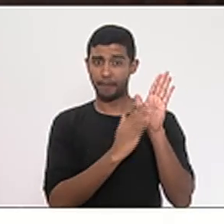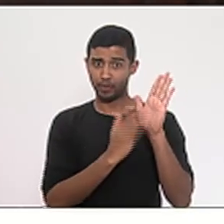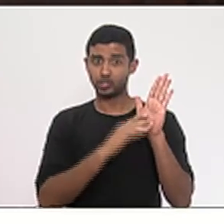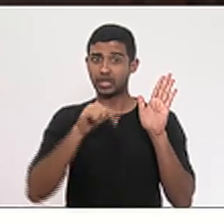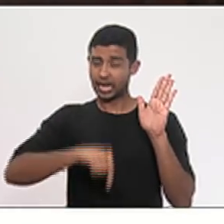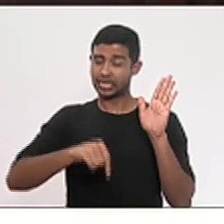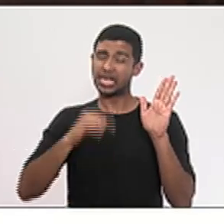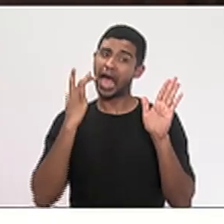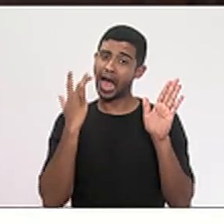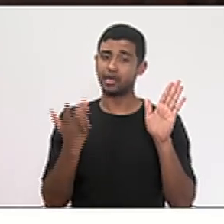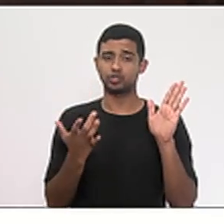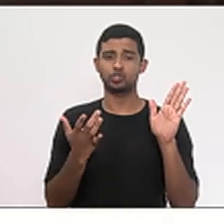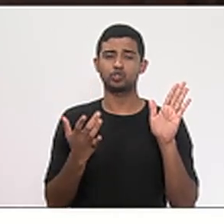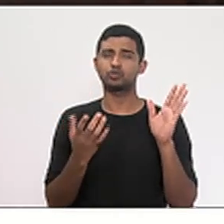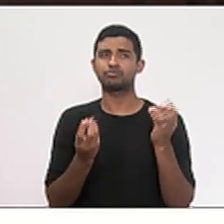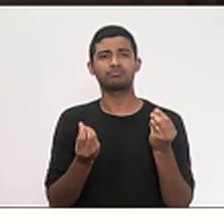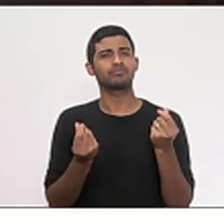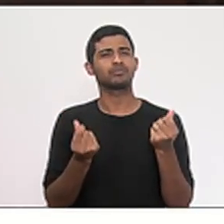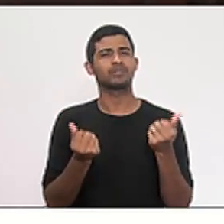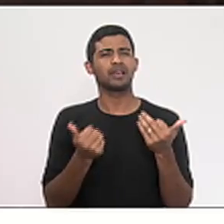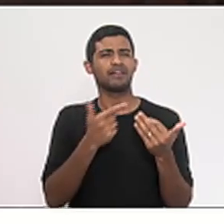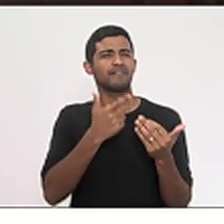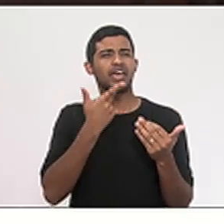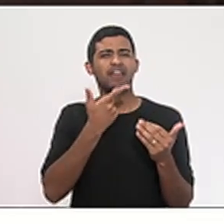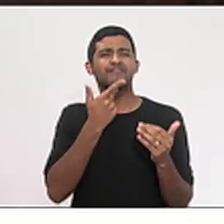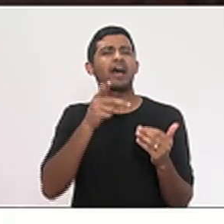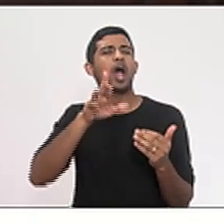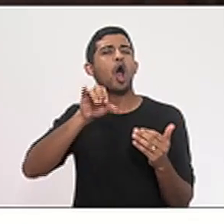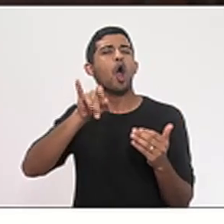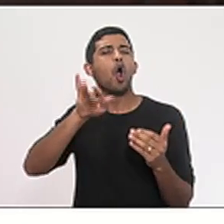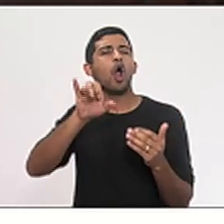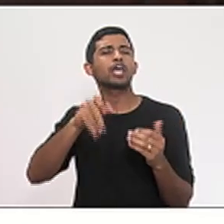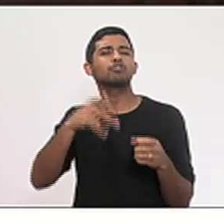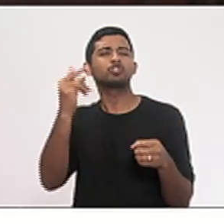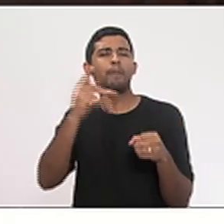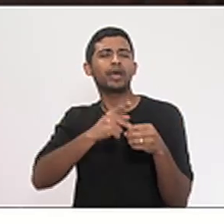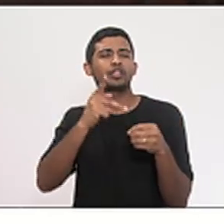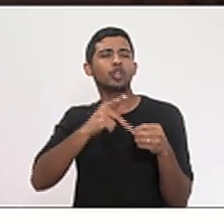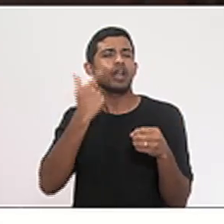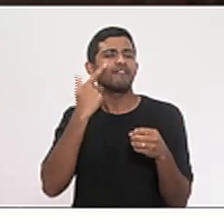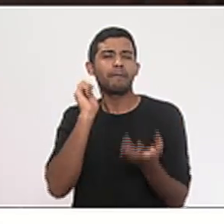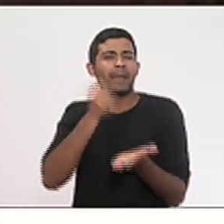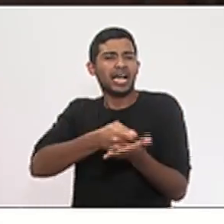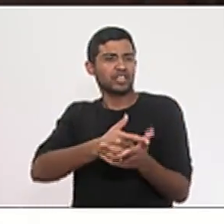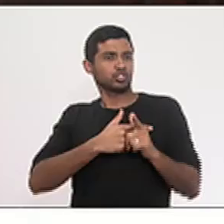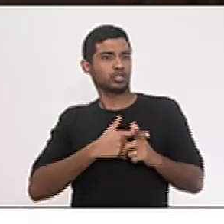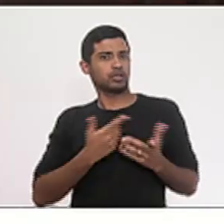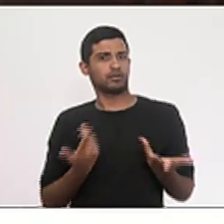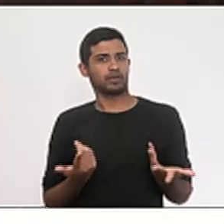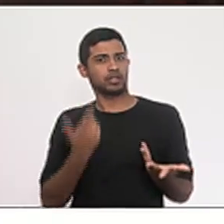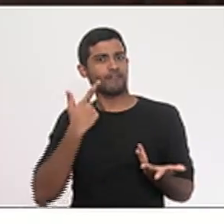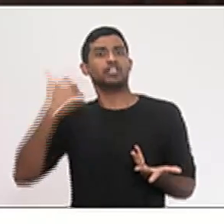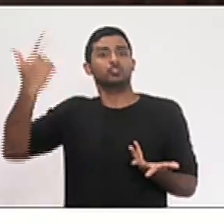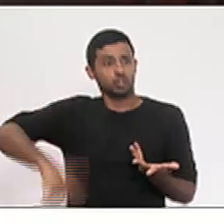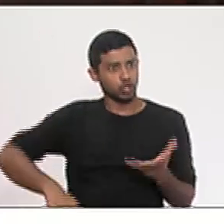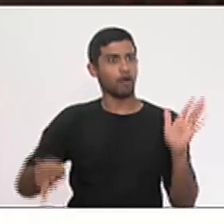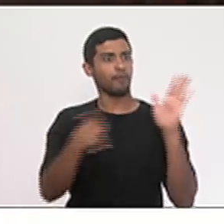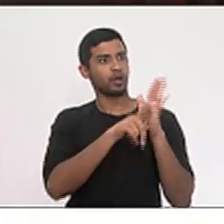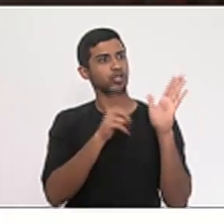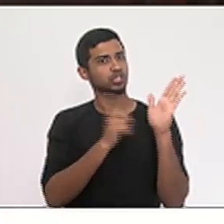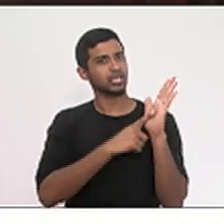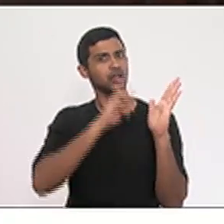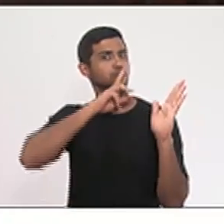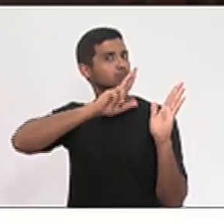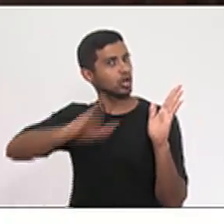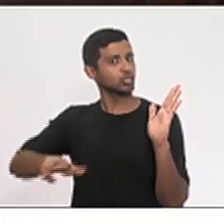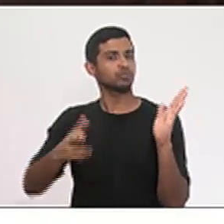engano, que usa parte dos royalties do petróleo para pagamento da dívida. Ou seja, mais um projeto que dá